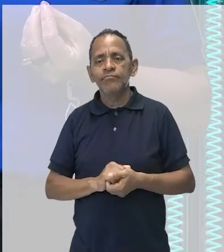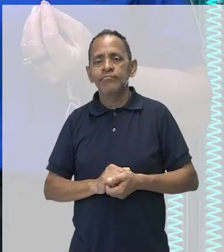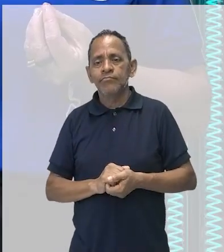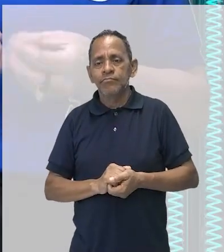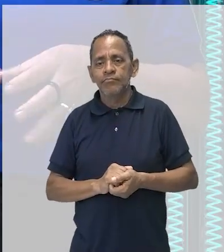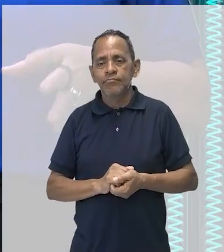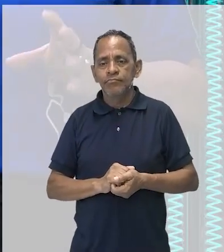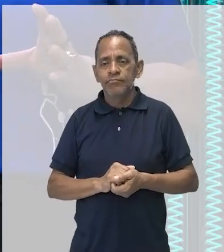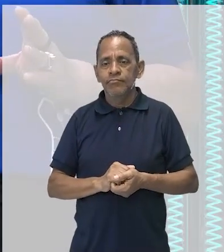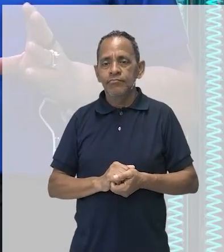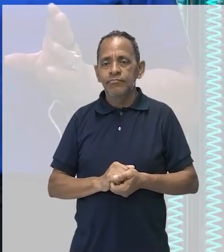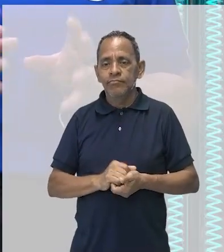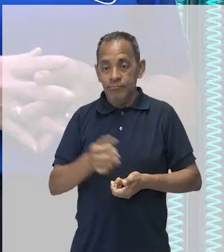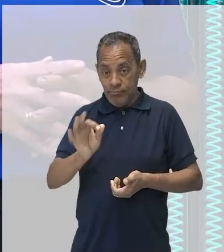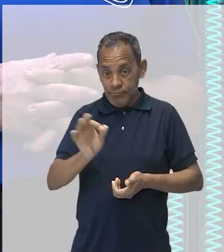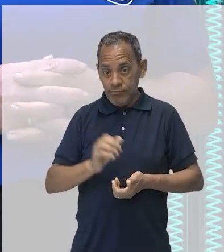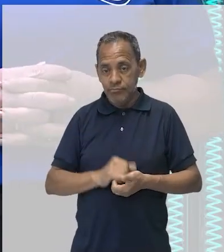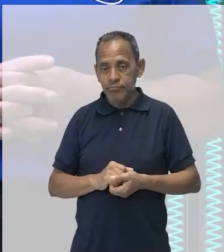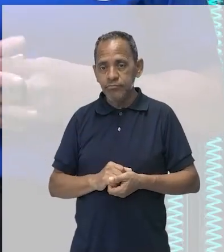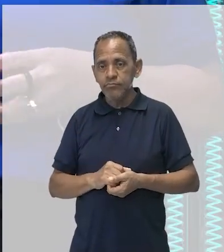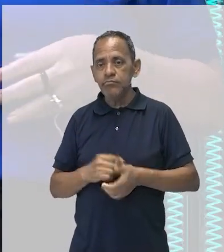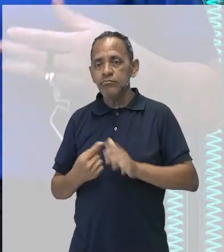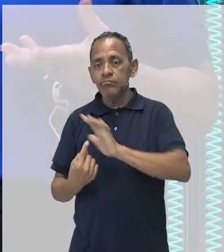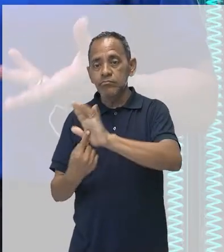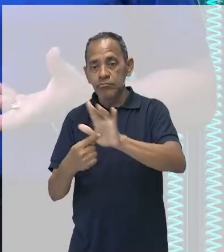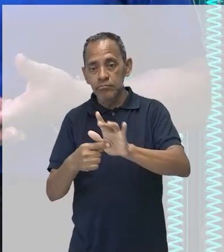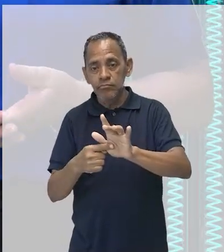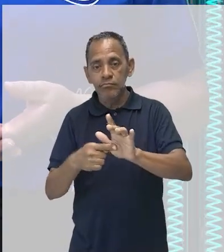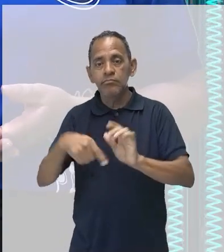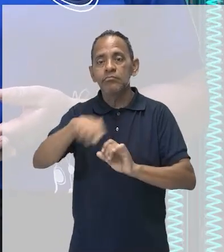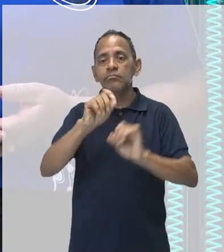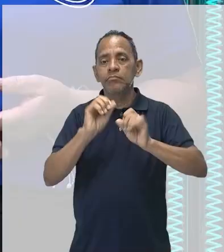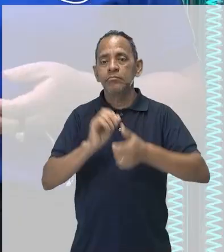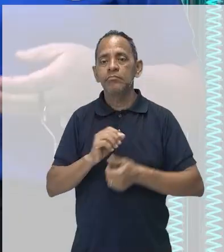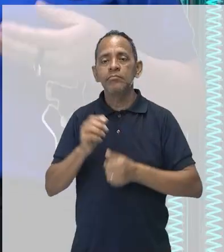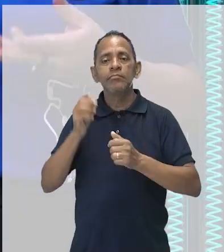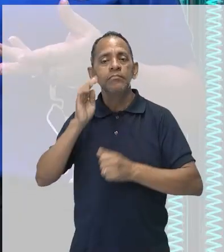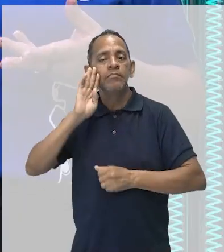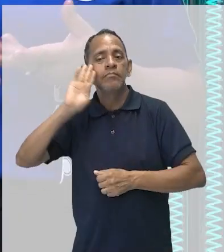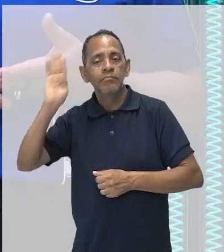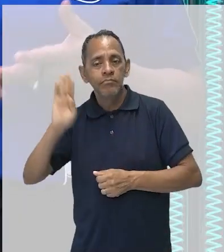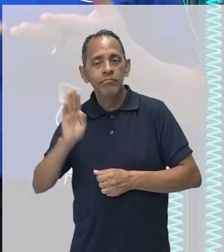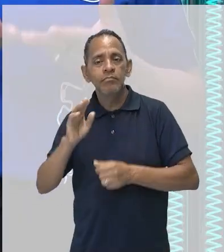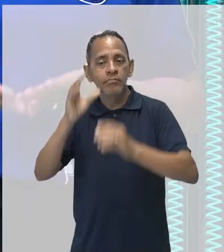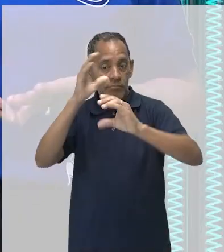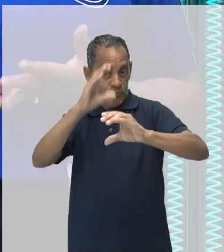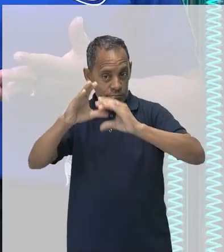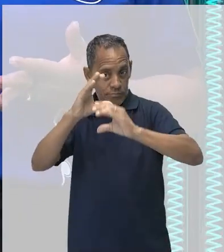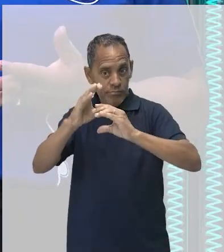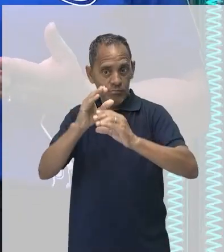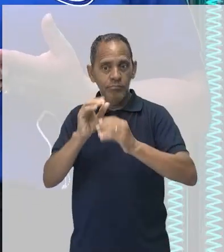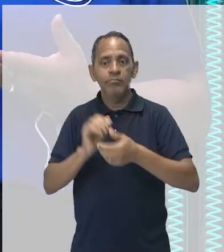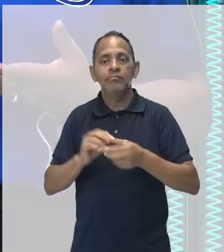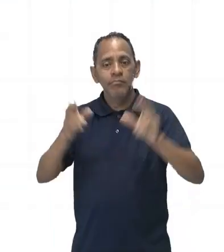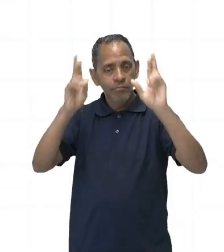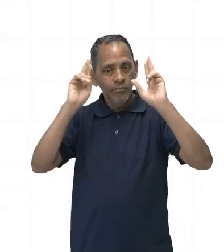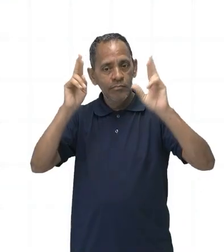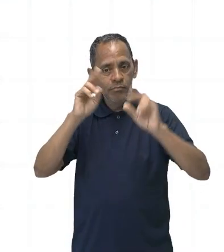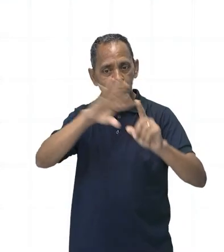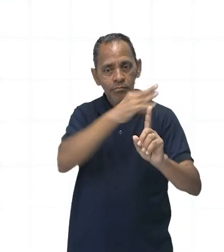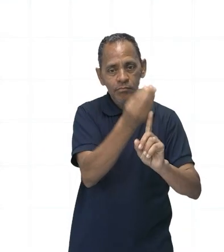ditadura, certo? E eu trouxe para vocês algumas das principais canções desses movimentos, desses artistas. Vamos